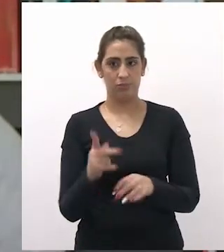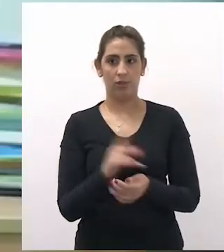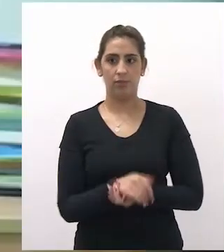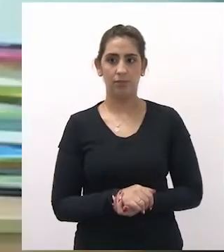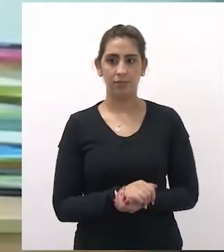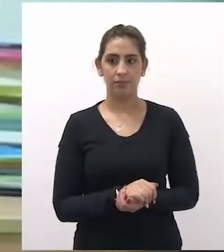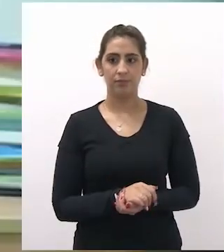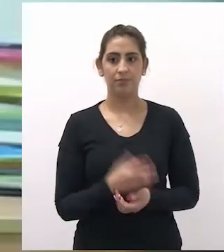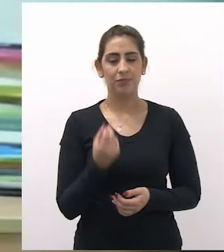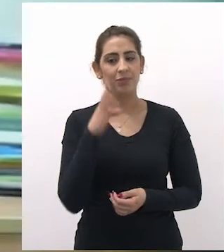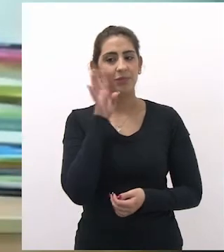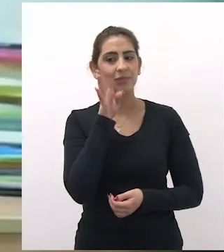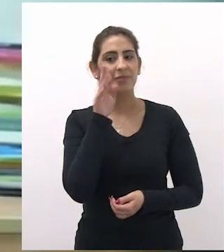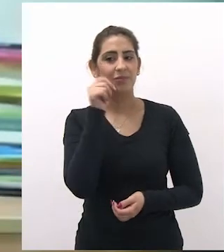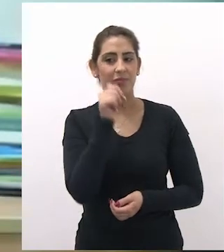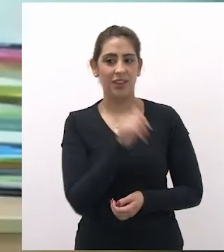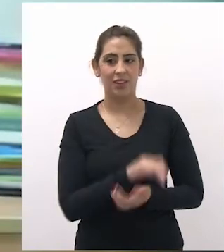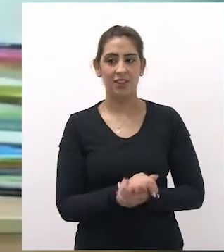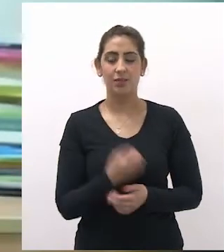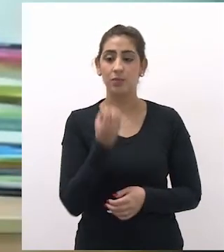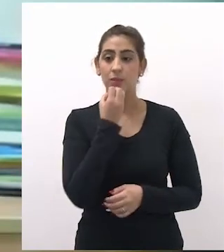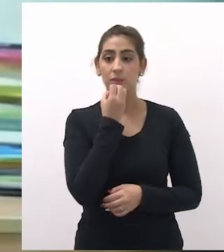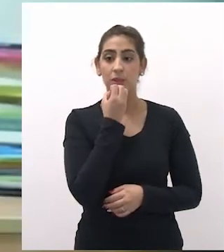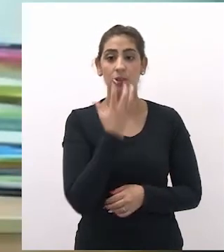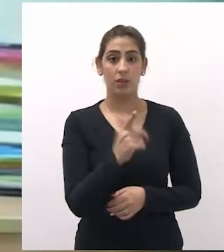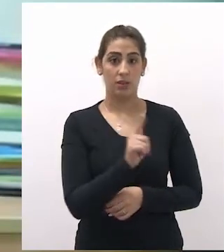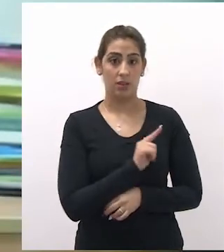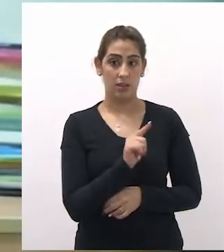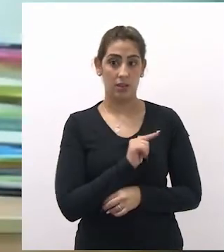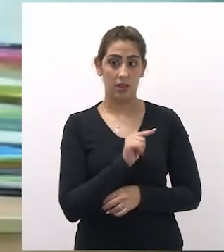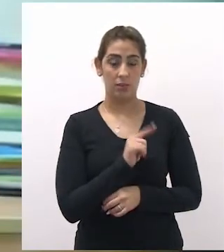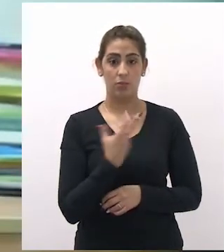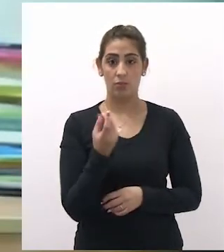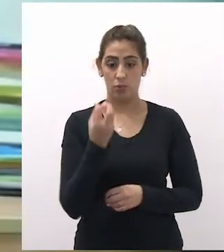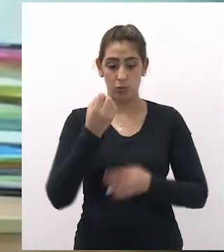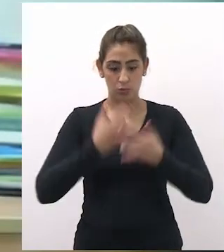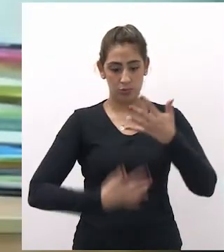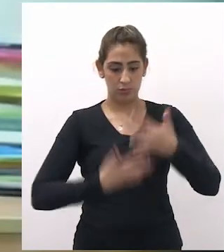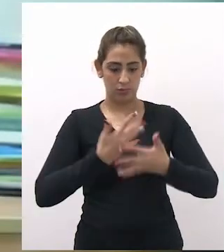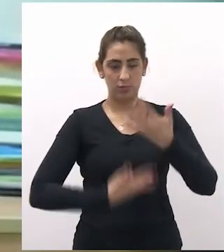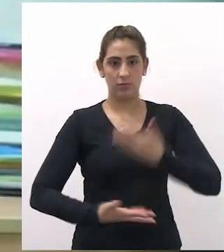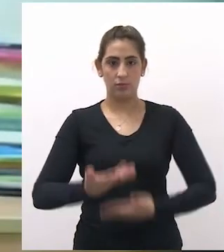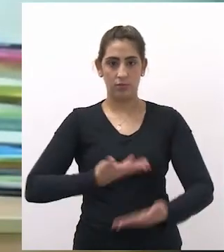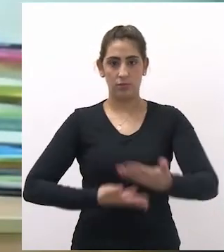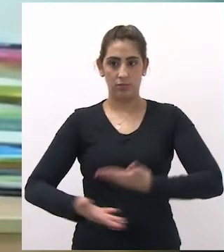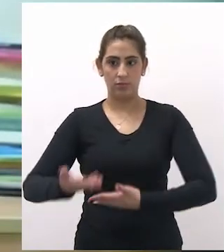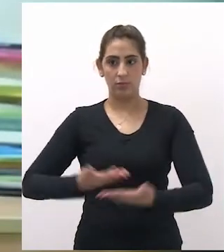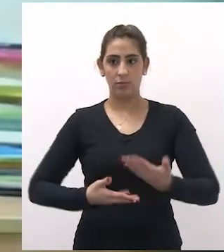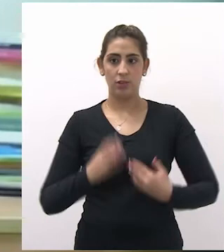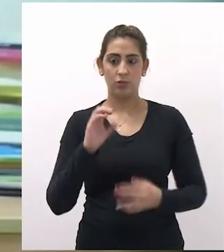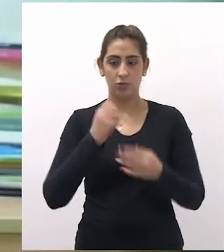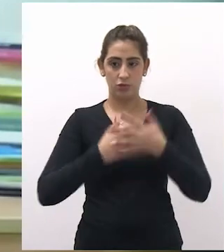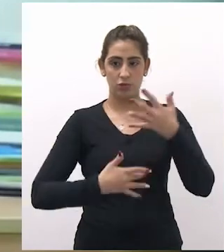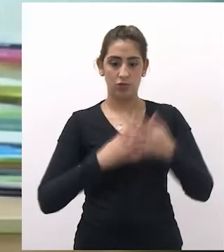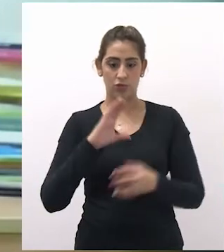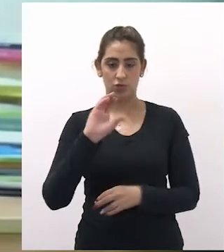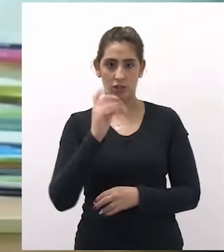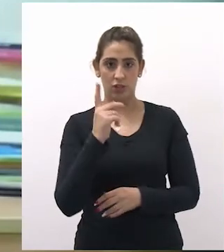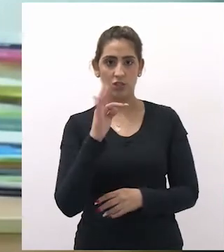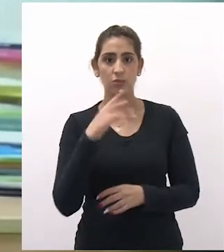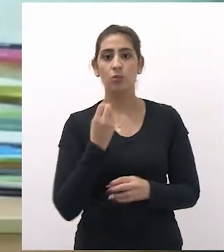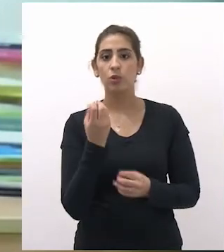Bacana, meninas. Bom, temos aqui muitos comentários, viu, no chat, muitos